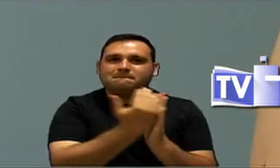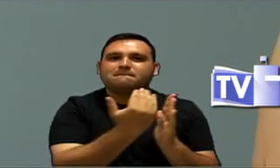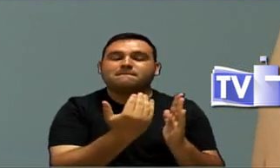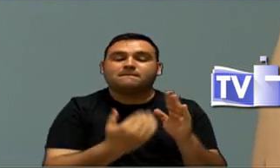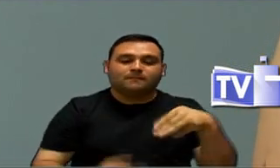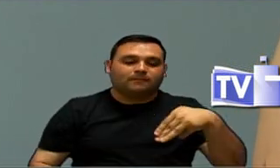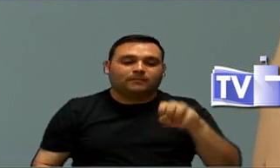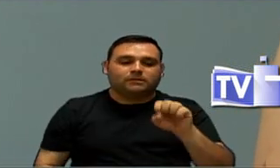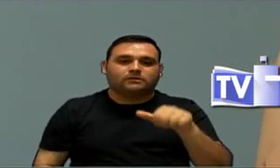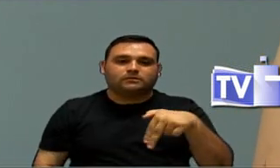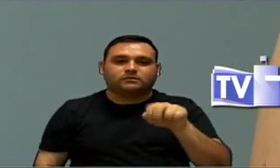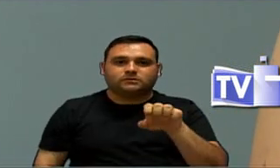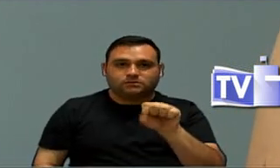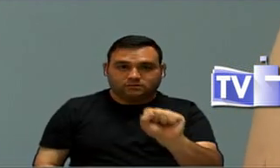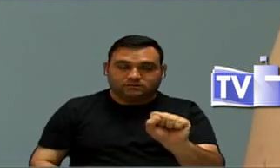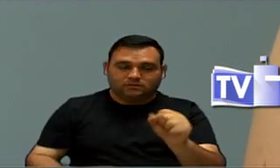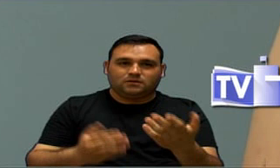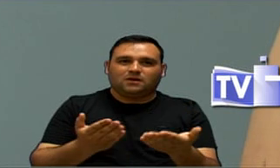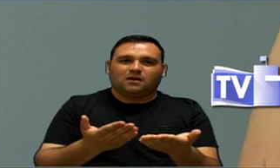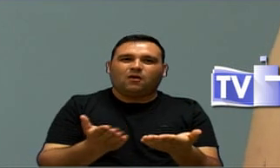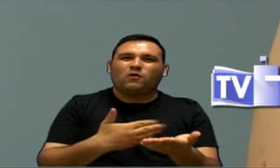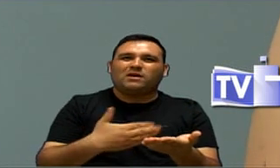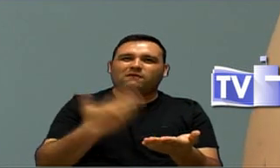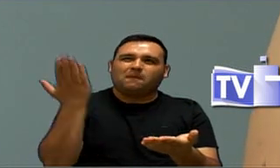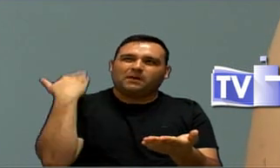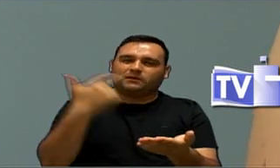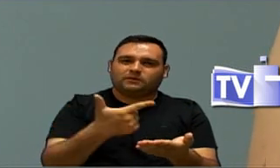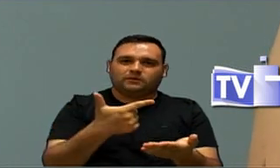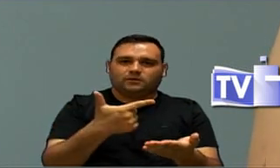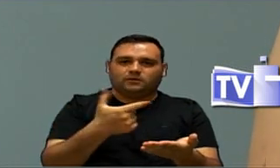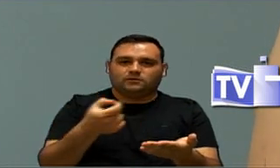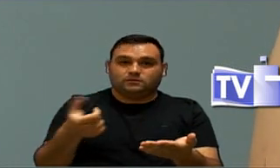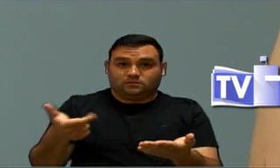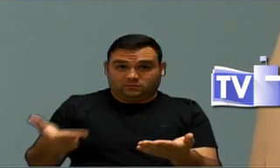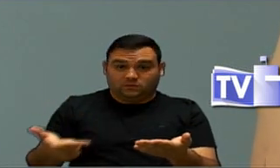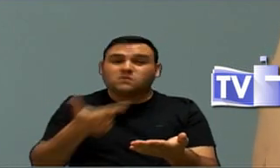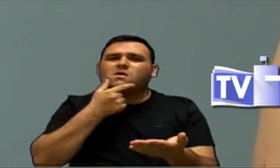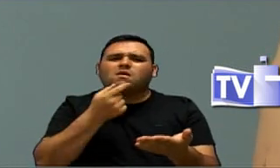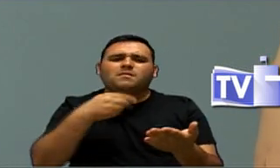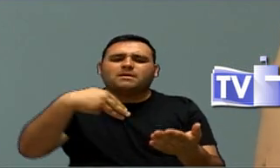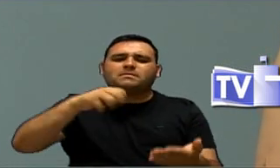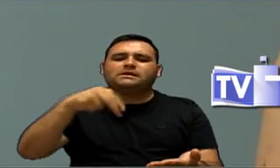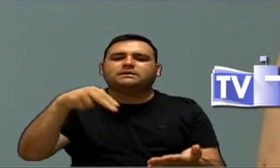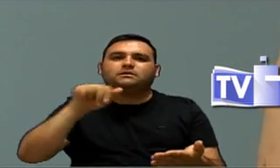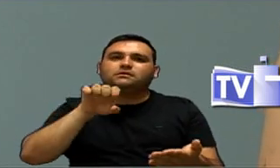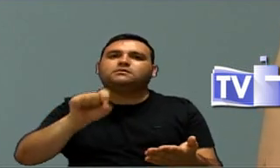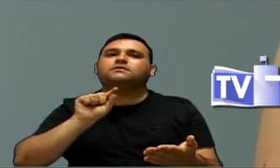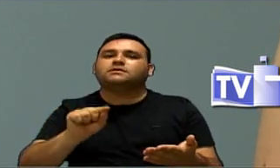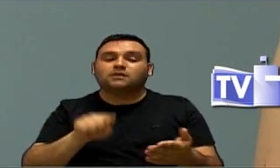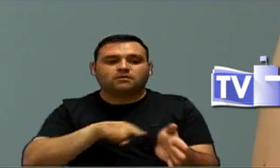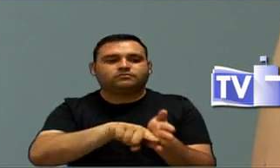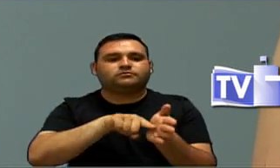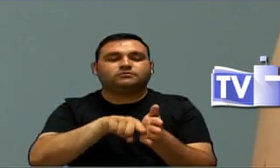o Mézaros, isso no livro dele de 2002, ele é um pesquisador e ele fez esse levantamento dizendo que as